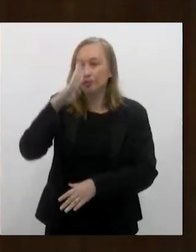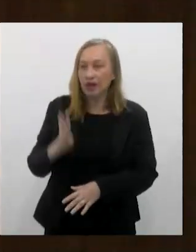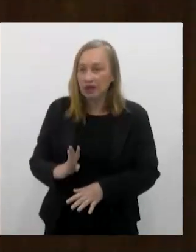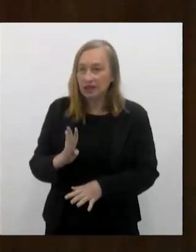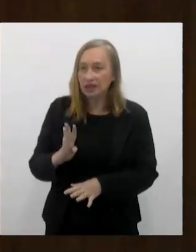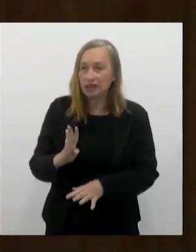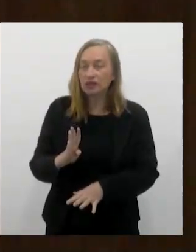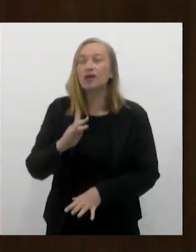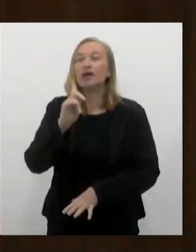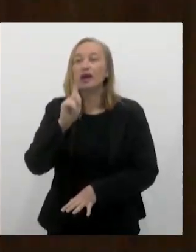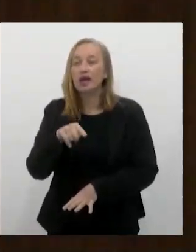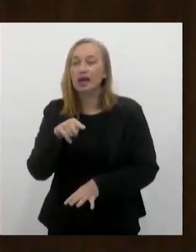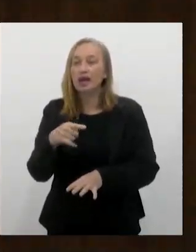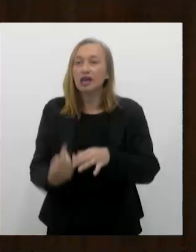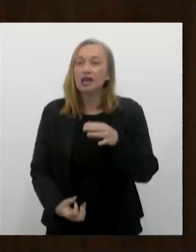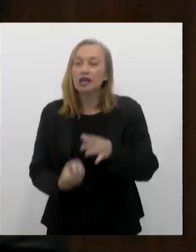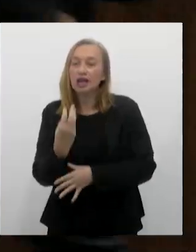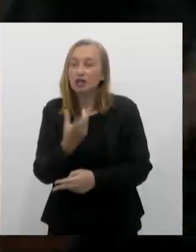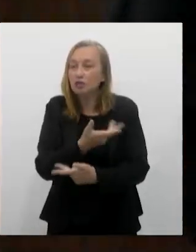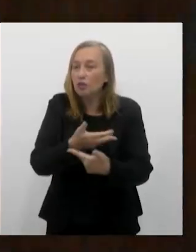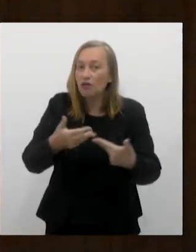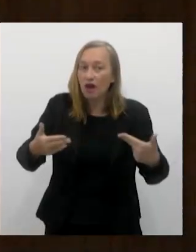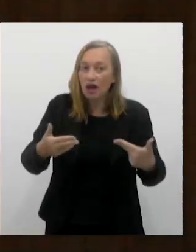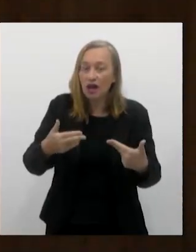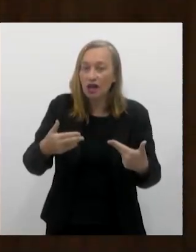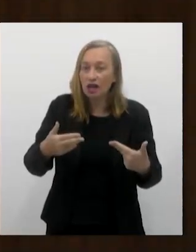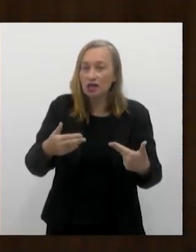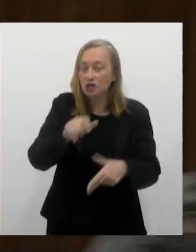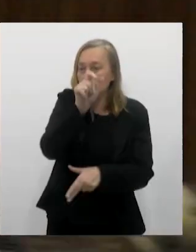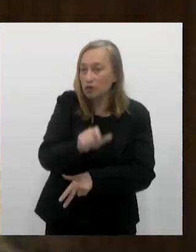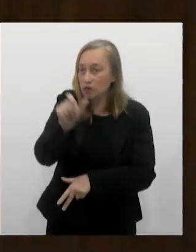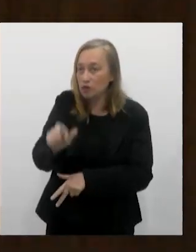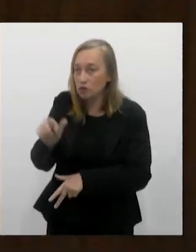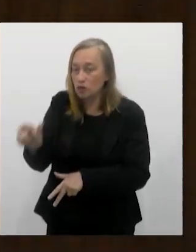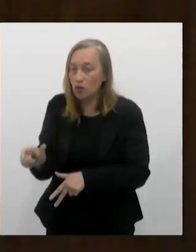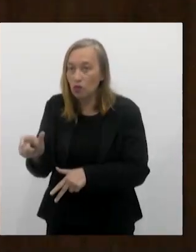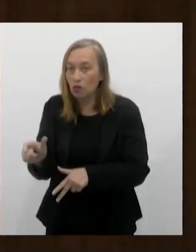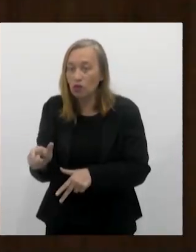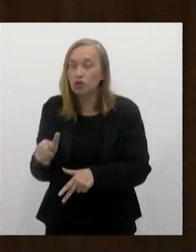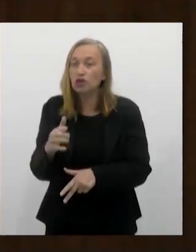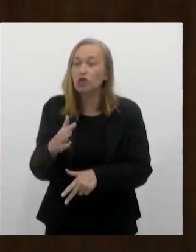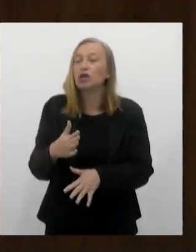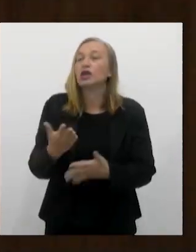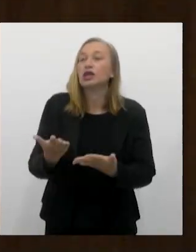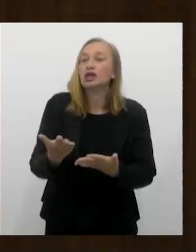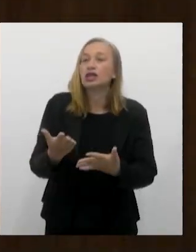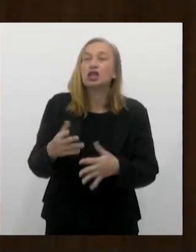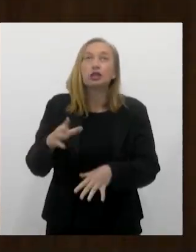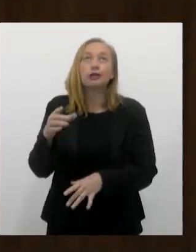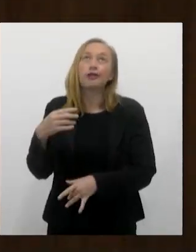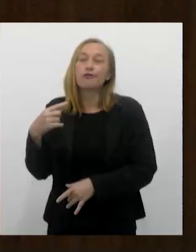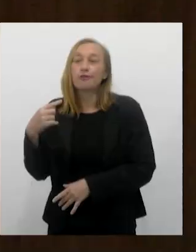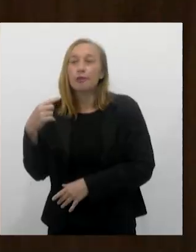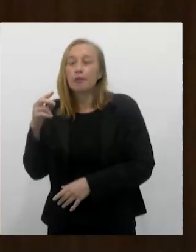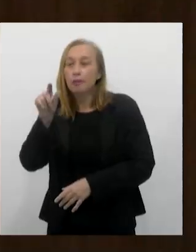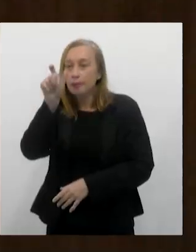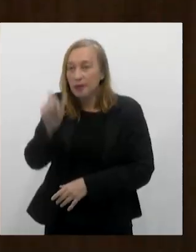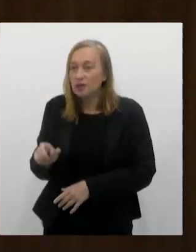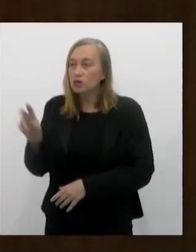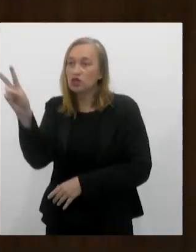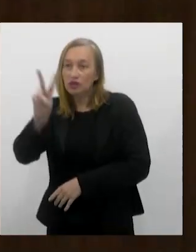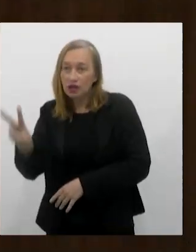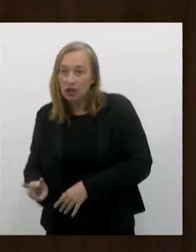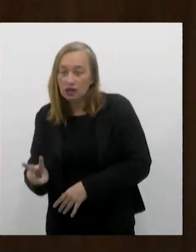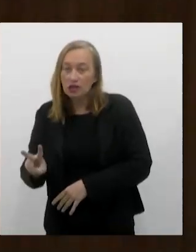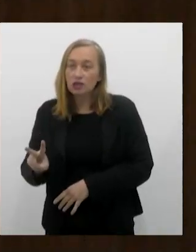falou o deputado Mink, por vários imigrantes. A gente tem africanos, nós temos haitianos, venezuelanos, chineses, coreanos,